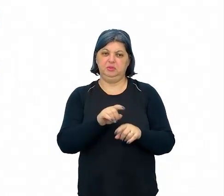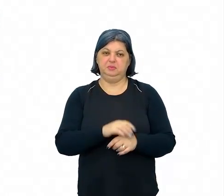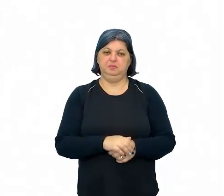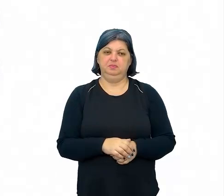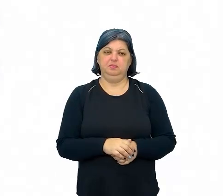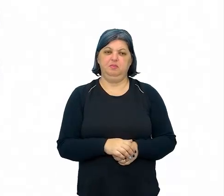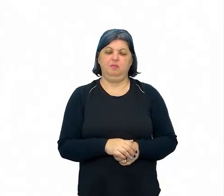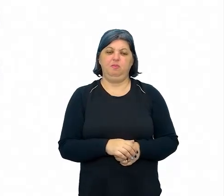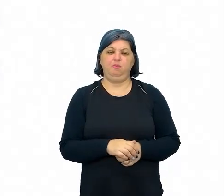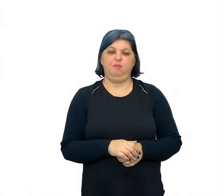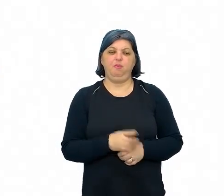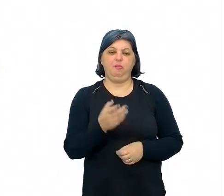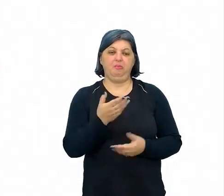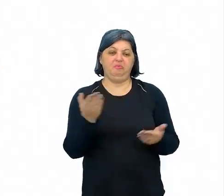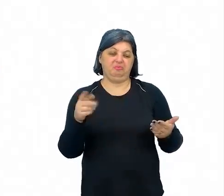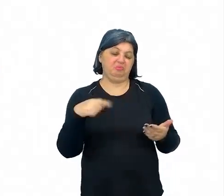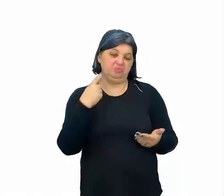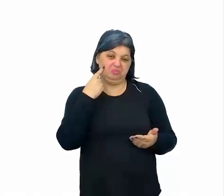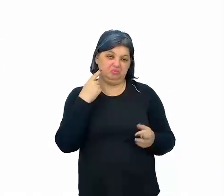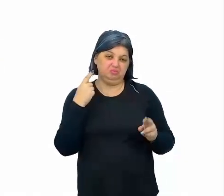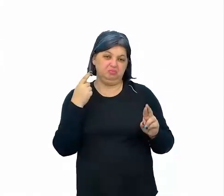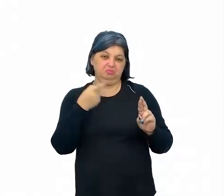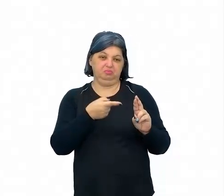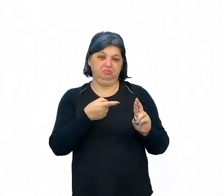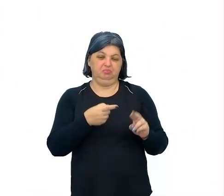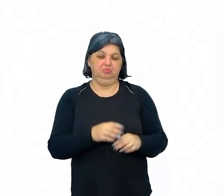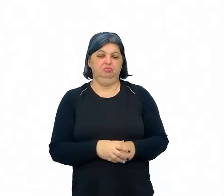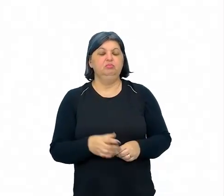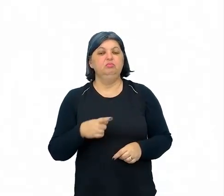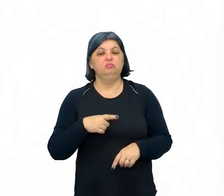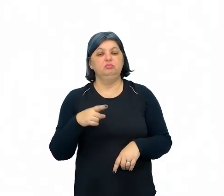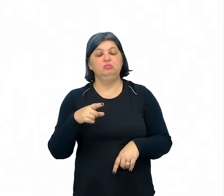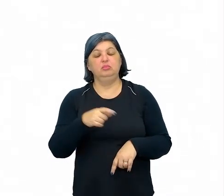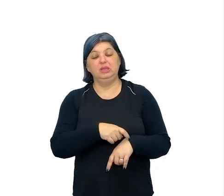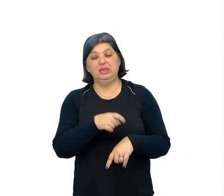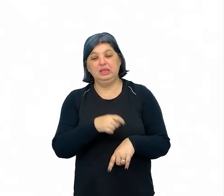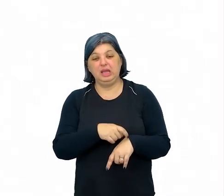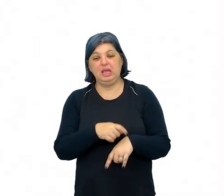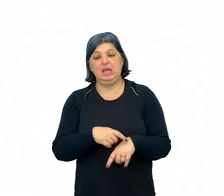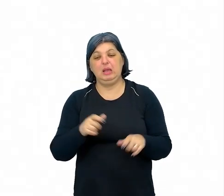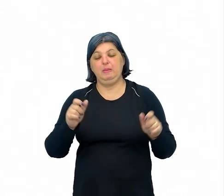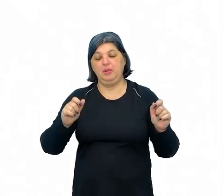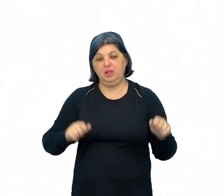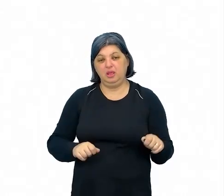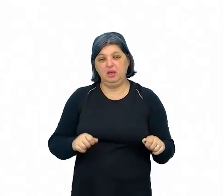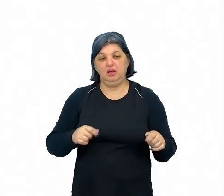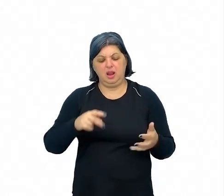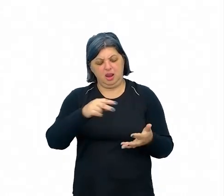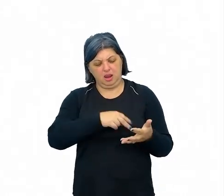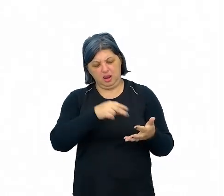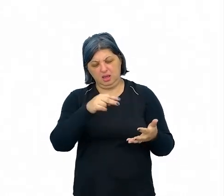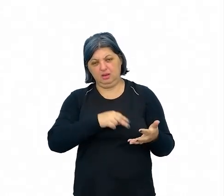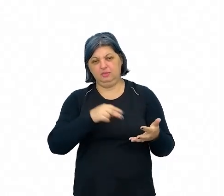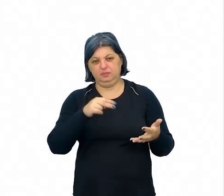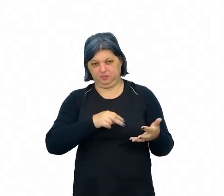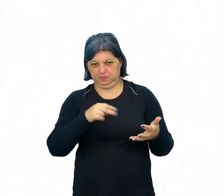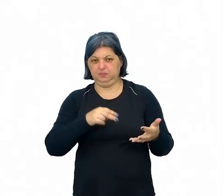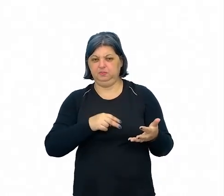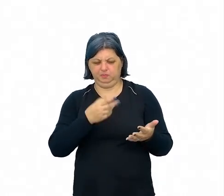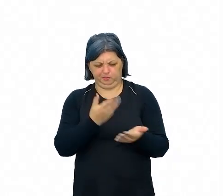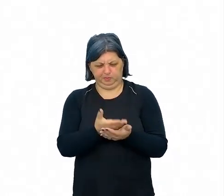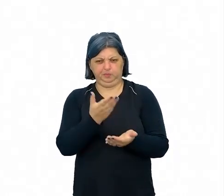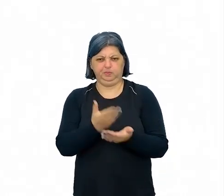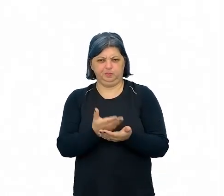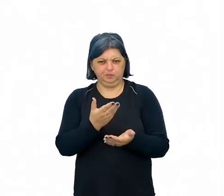Que fica para vocês aí como referência. Quem tiver tempo, quem puder, deem uma lida, deem uma estudada,